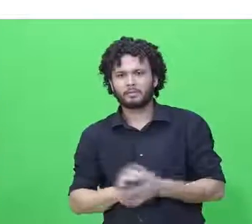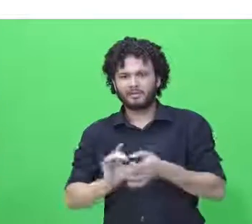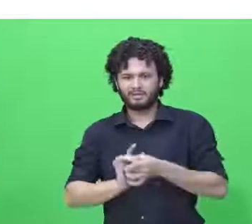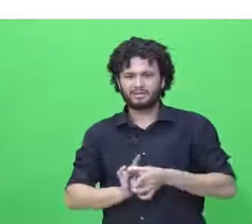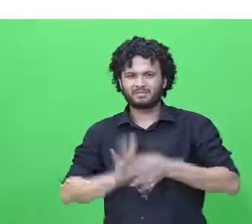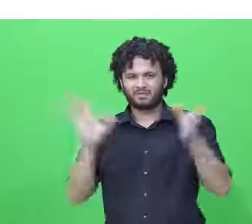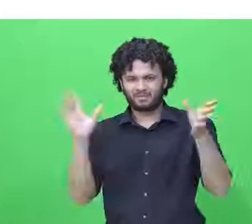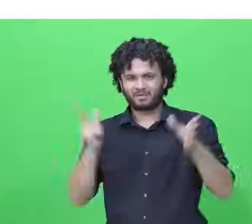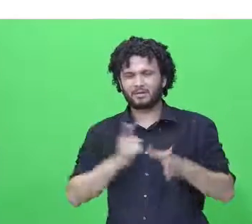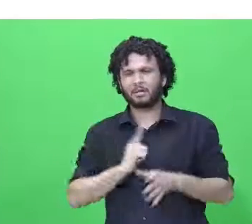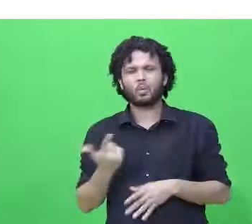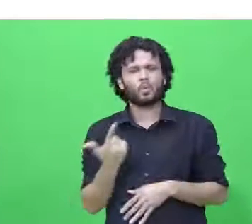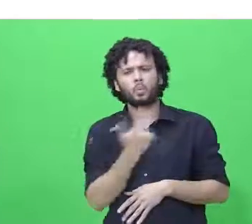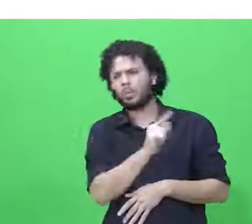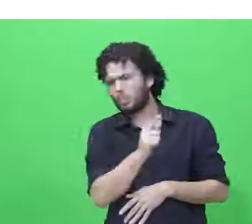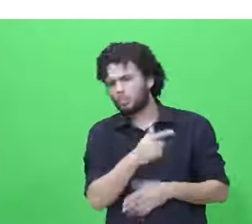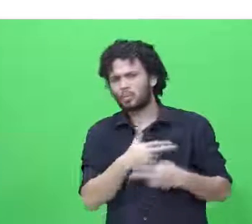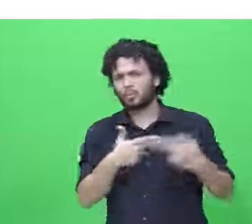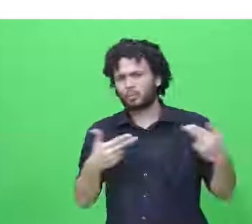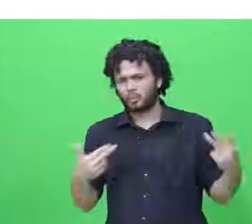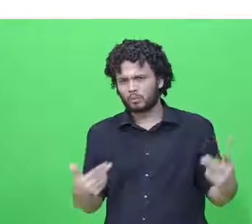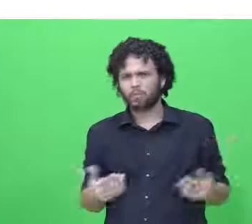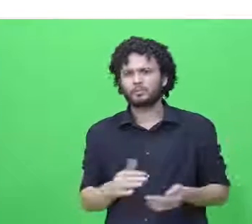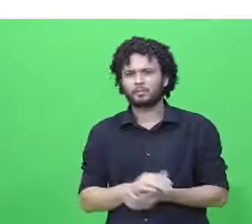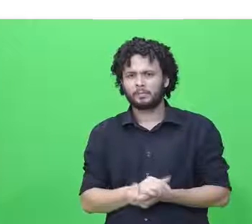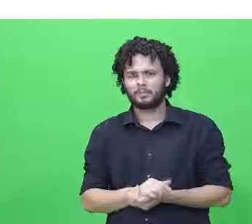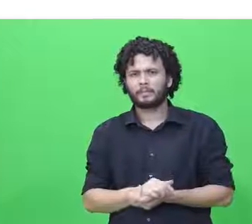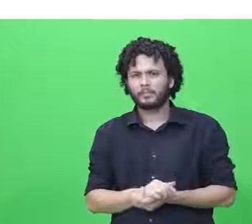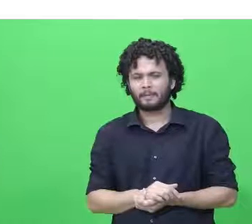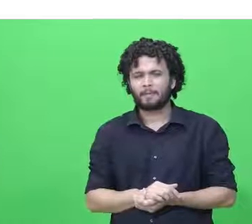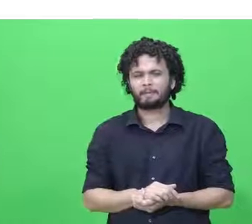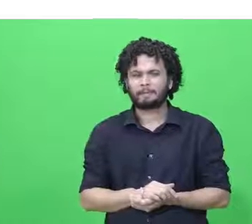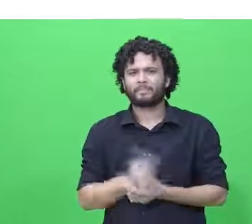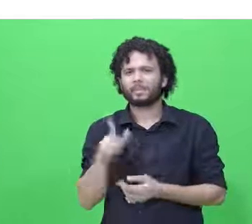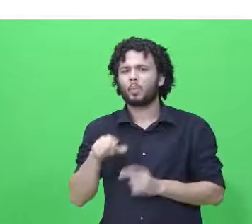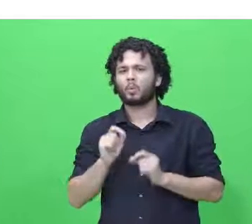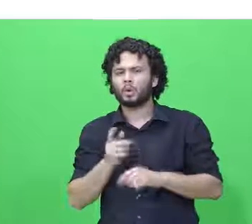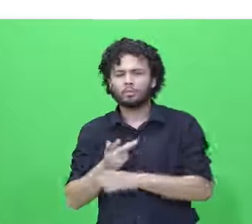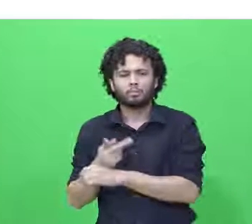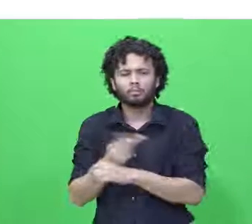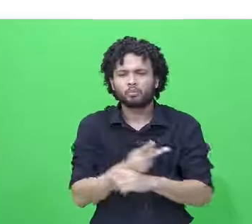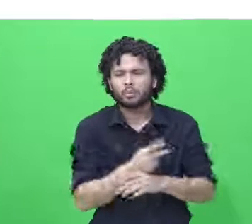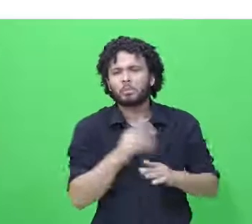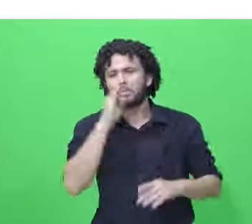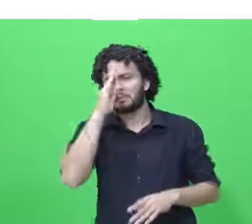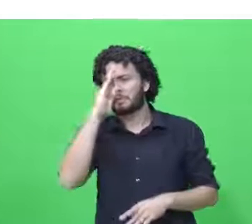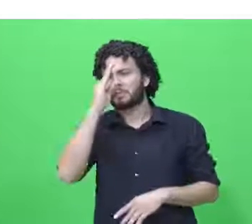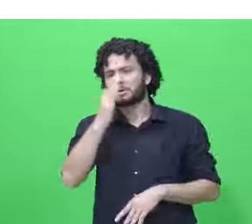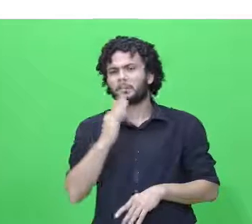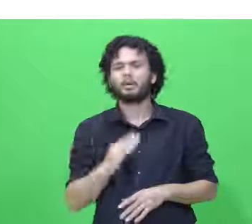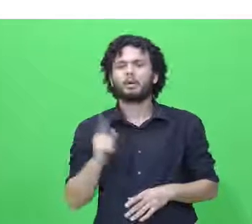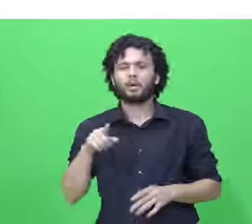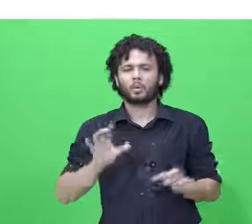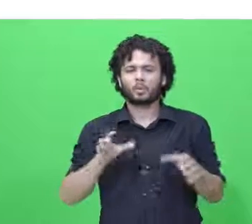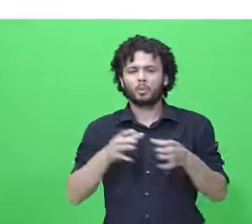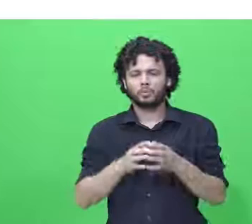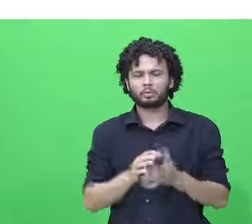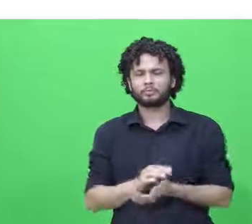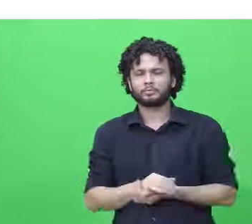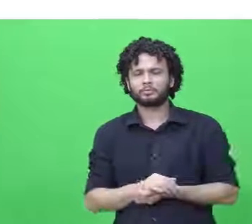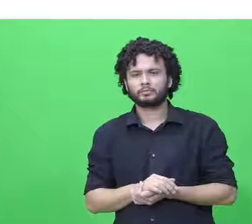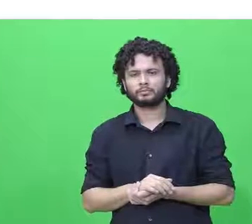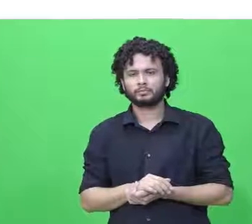temos, então, outros elementos que compõem também. Então, aqui é uma caçada principal a quem? Aos comunistas,